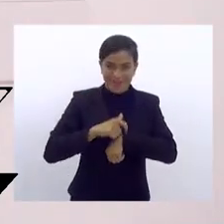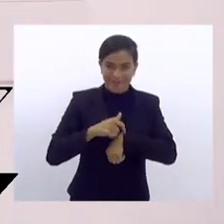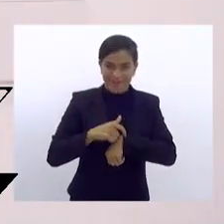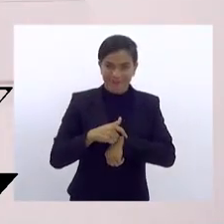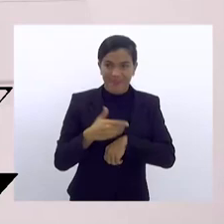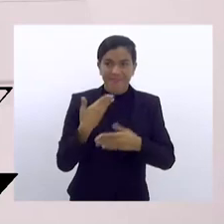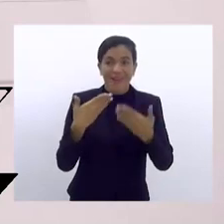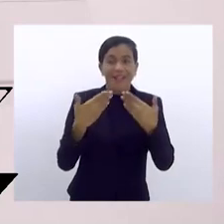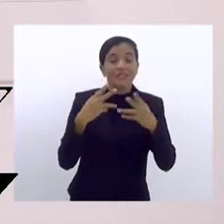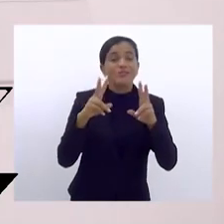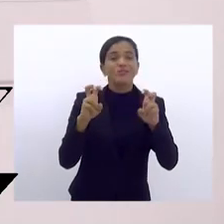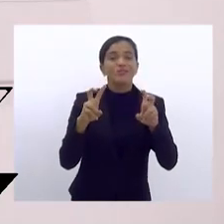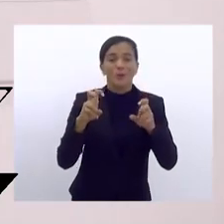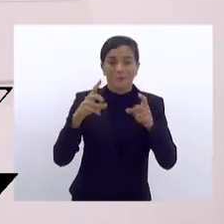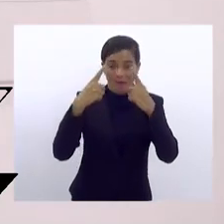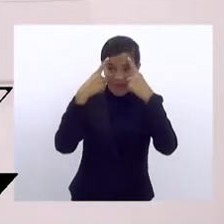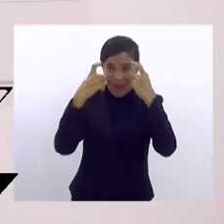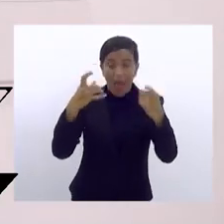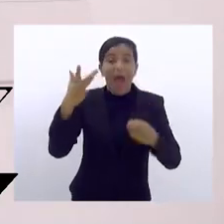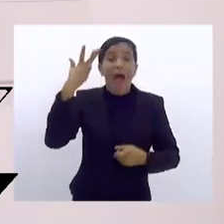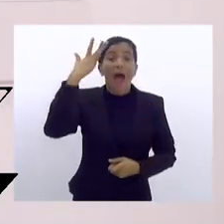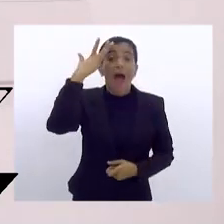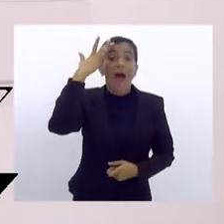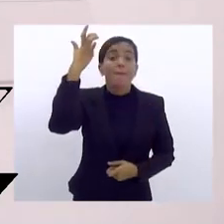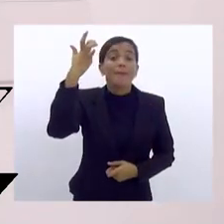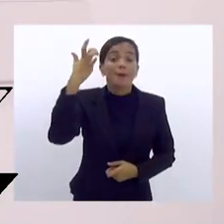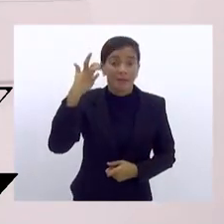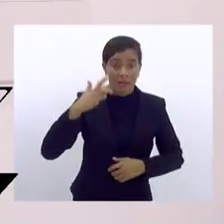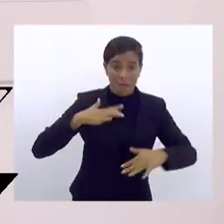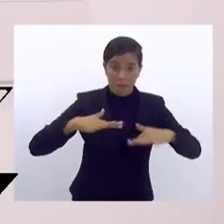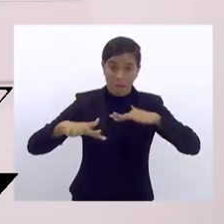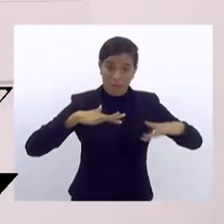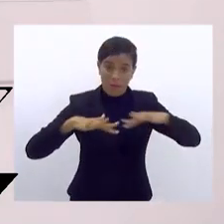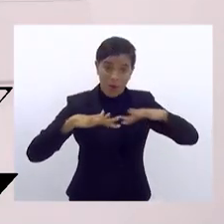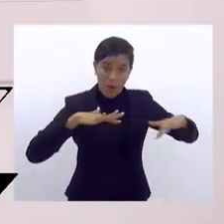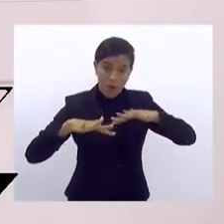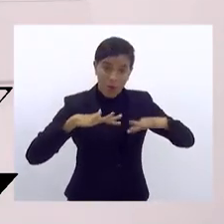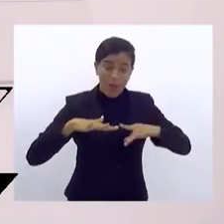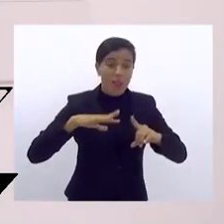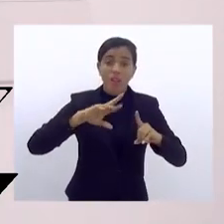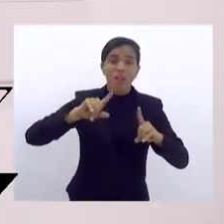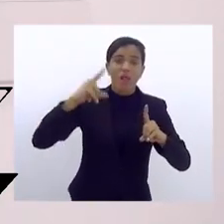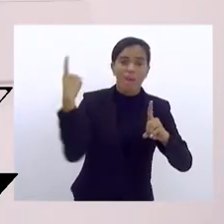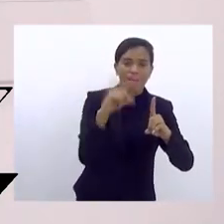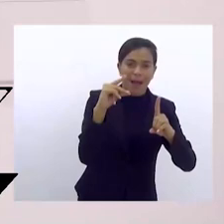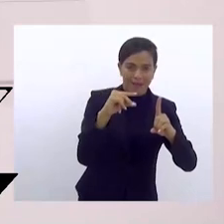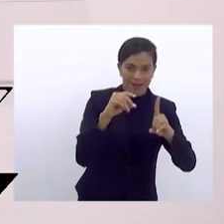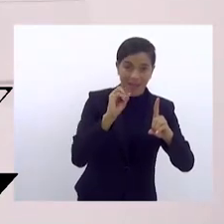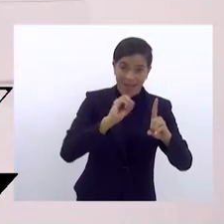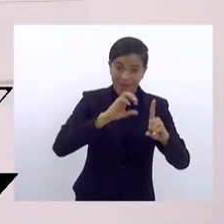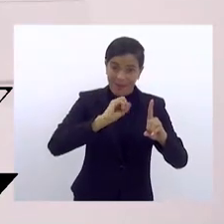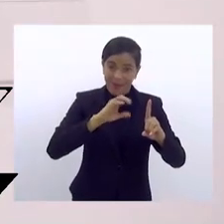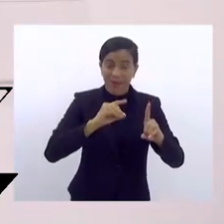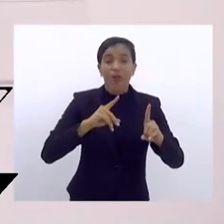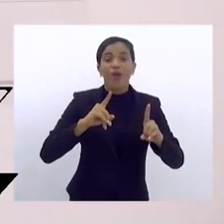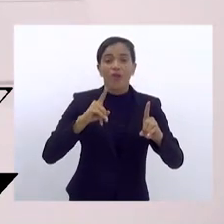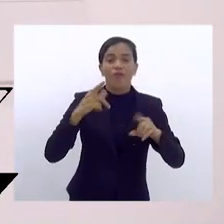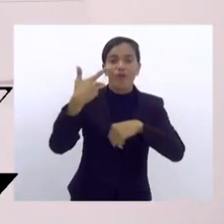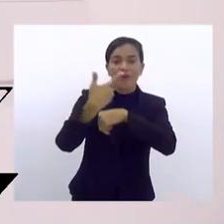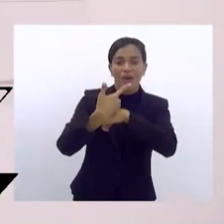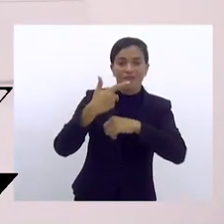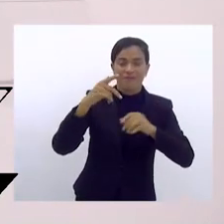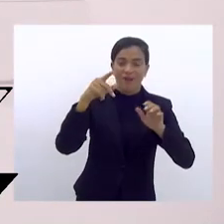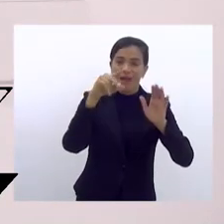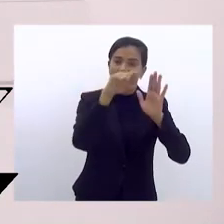sobre violência para dizer que amanhã como mobilizadora da rede Não Bata Eduque eu vou gravar um programa falando justamente sobre